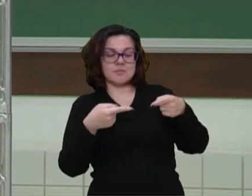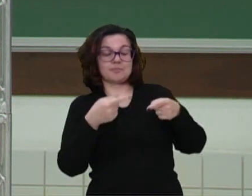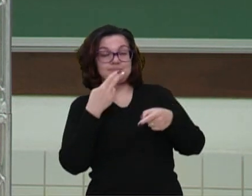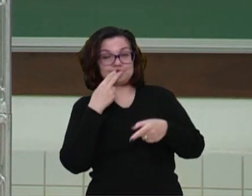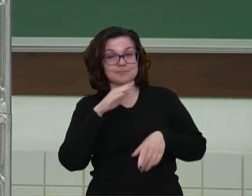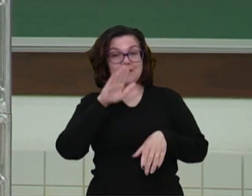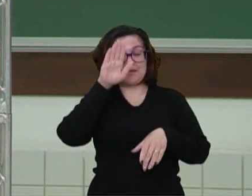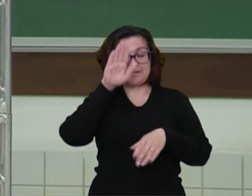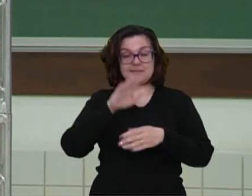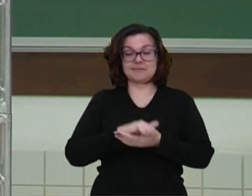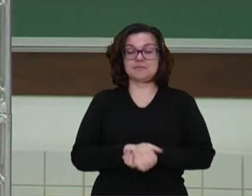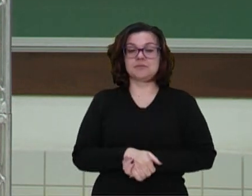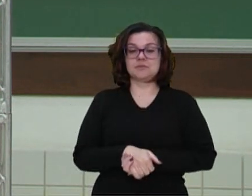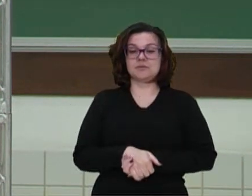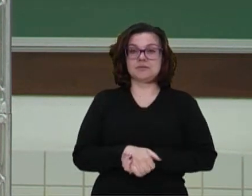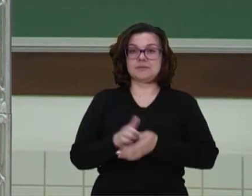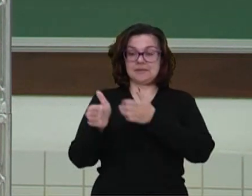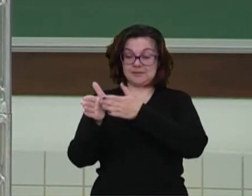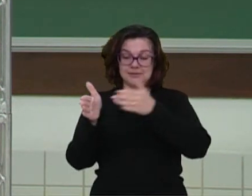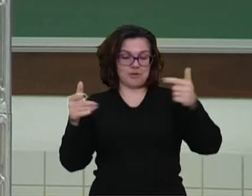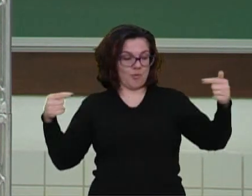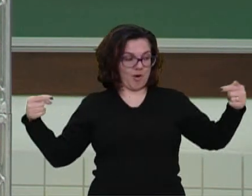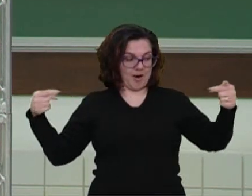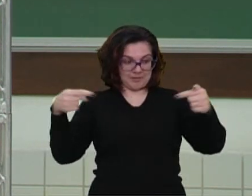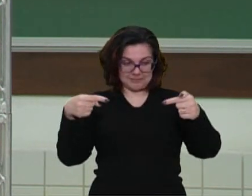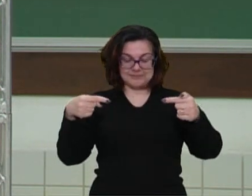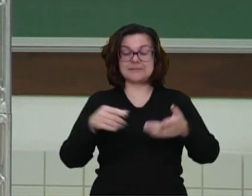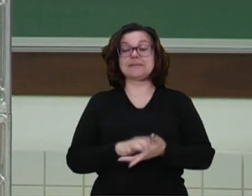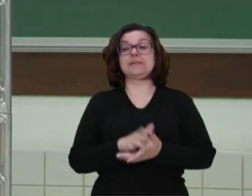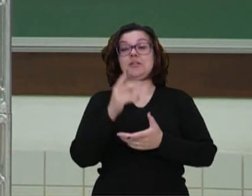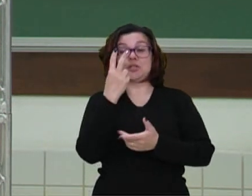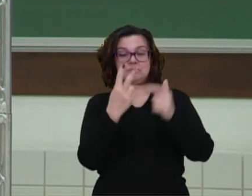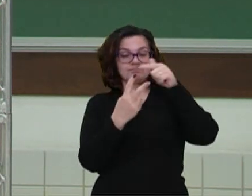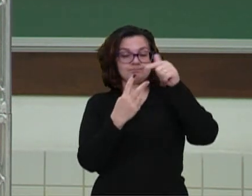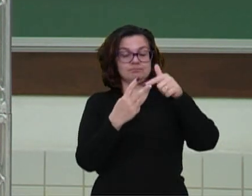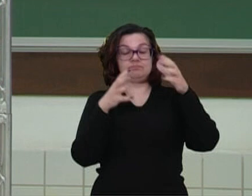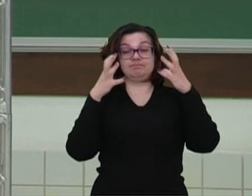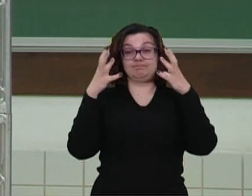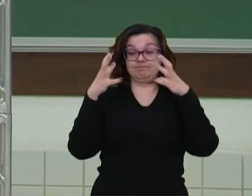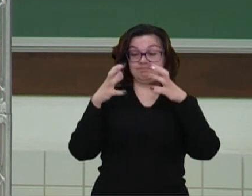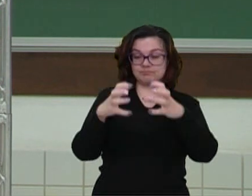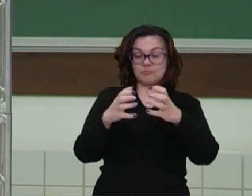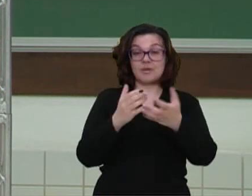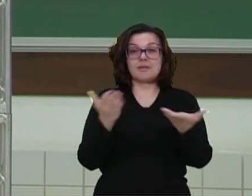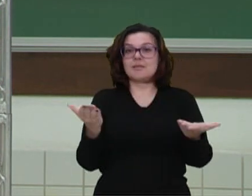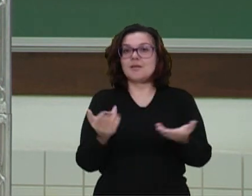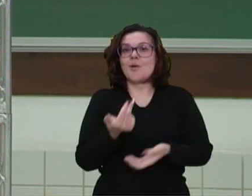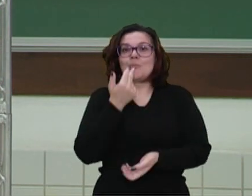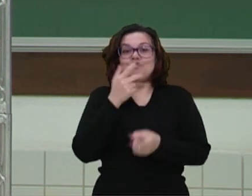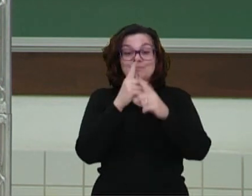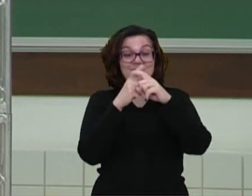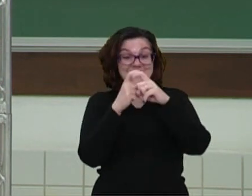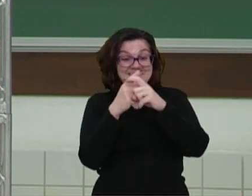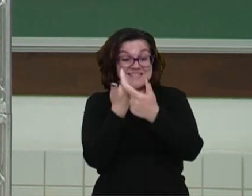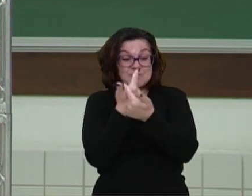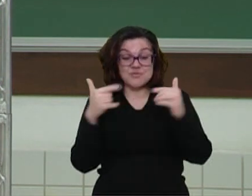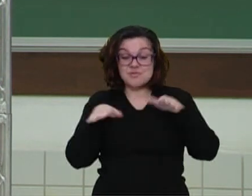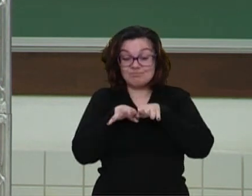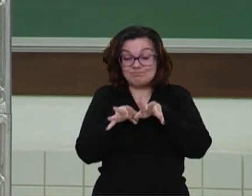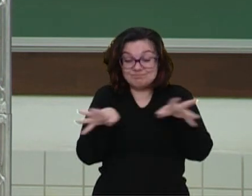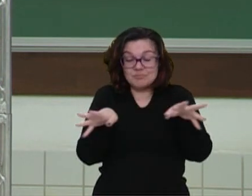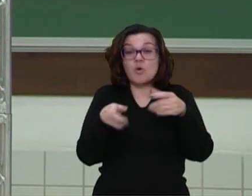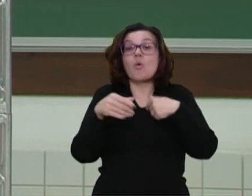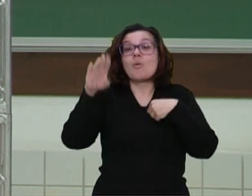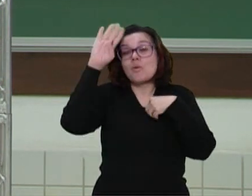Hitler a Hitler por 2 frontes dividiu as forças nazistas e enfraqueceu bastante aquele